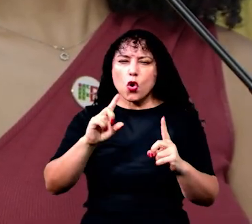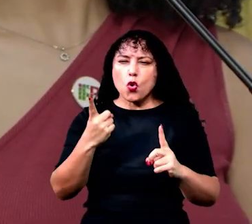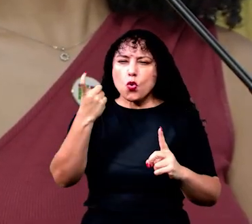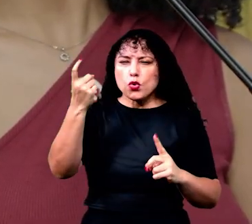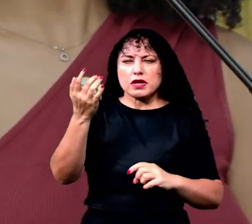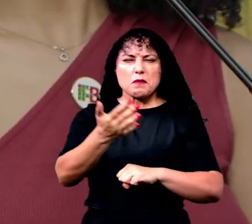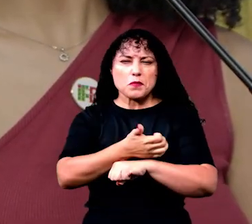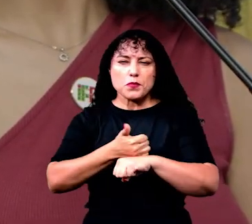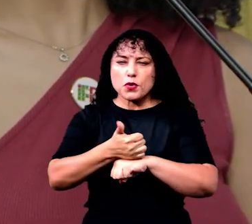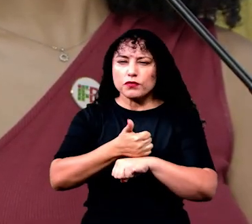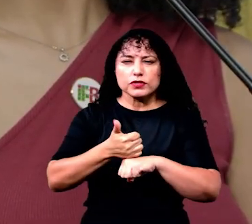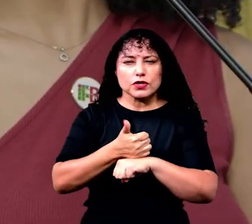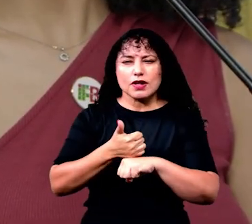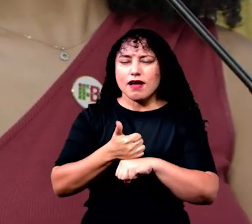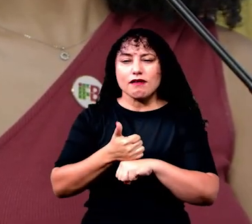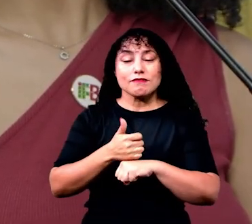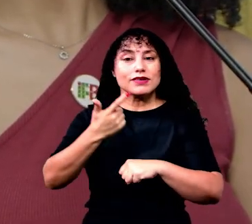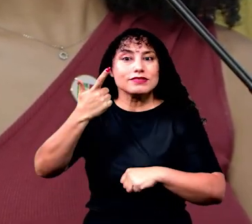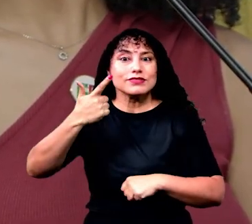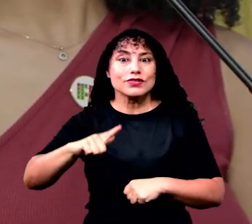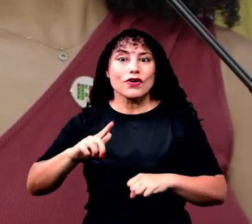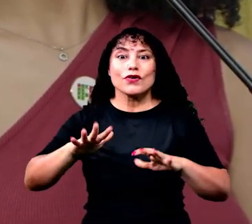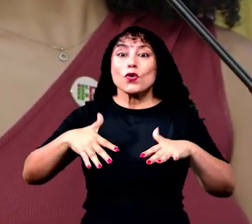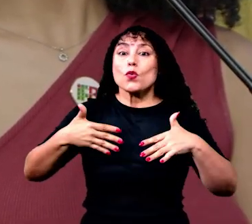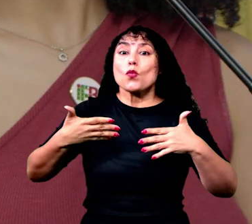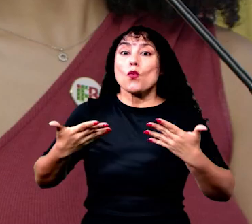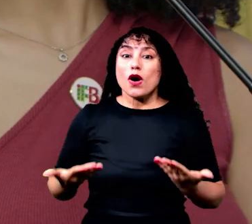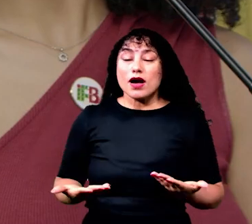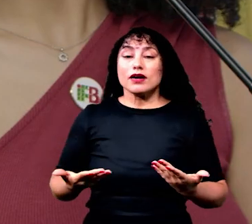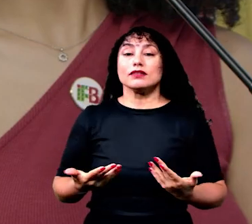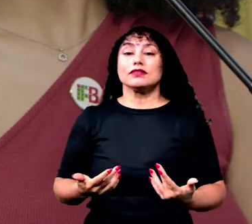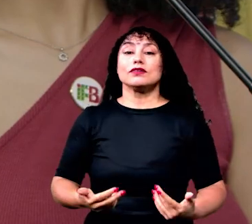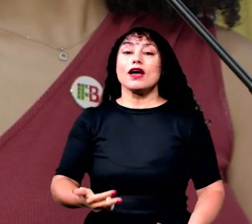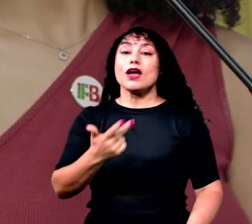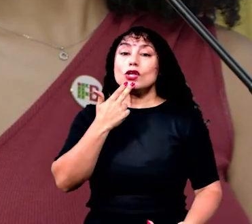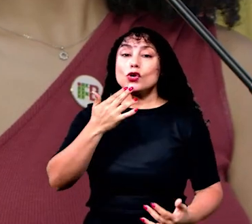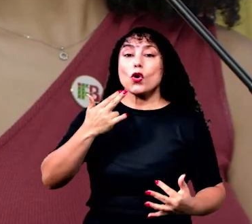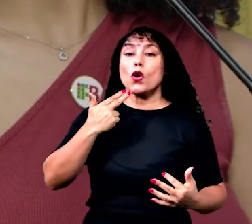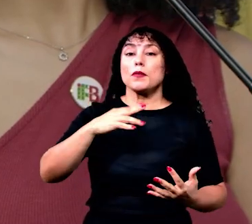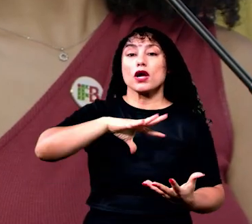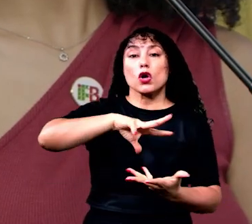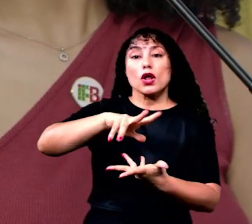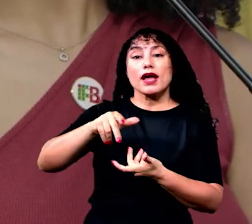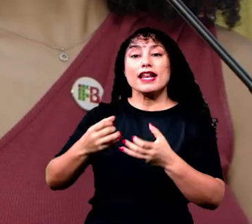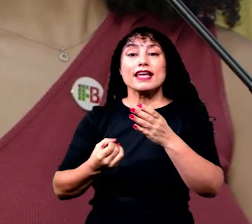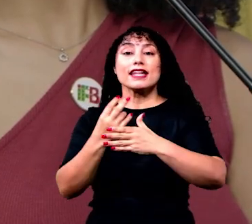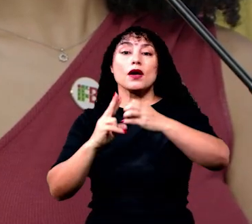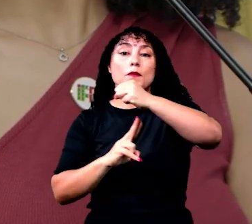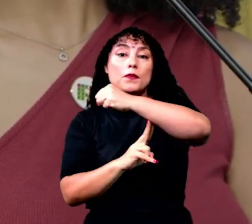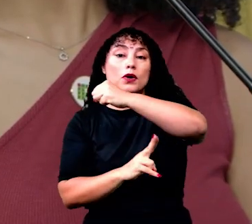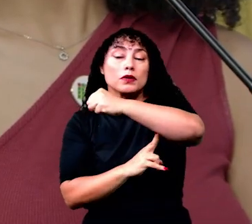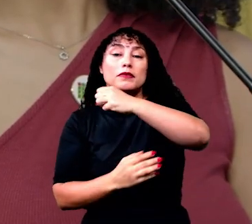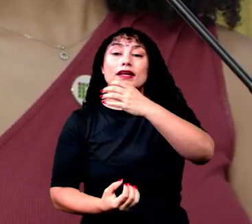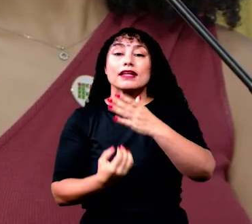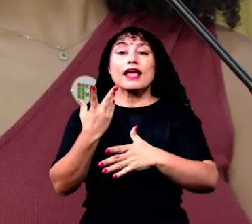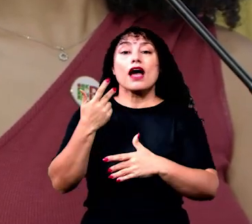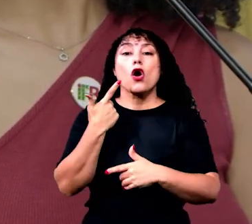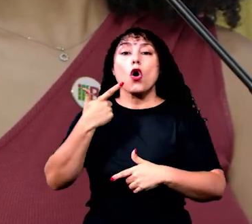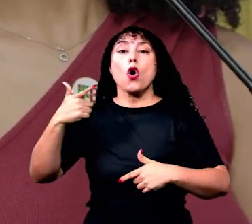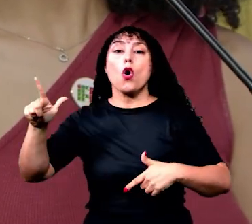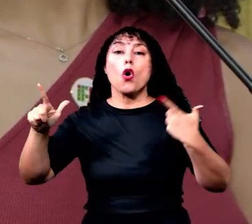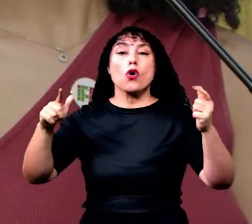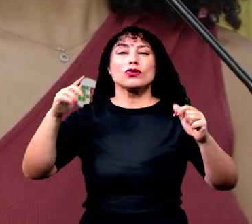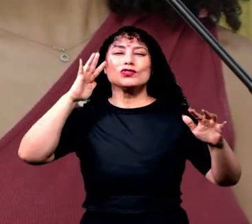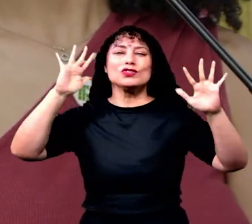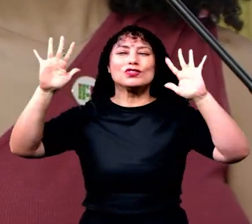perspectiva unicamente profissional, mas, de novo, enquanto é o idioma global, ele constrói pontes sim para realizações de